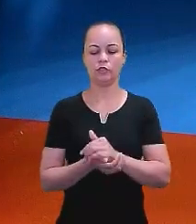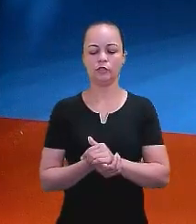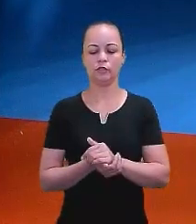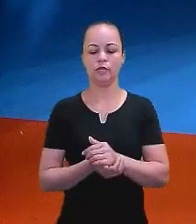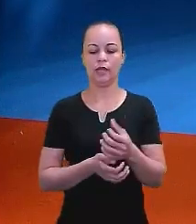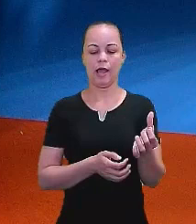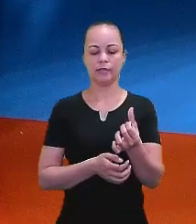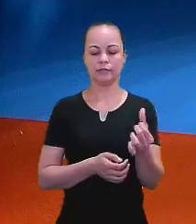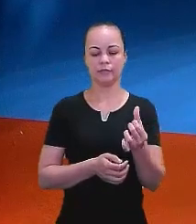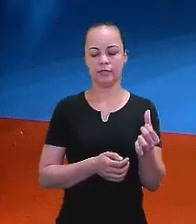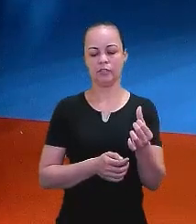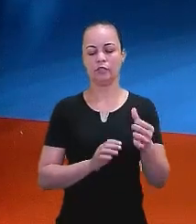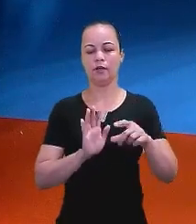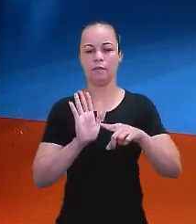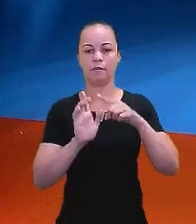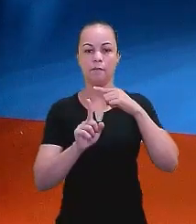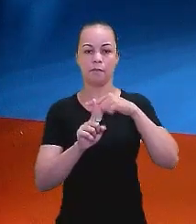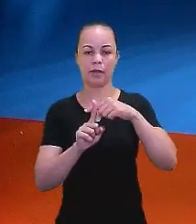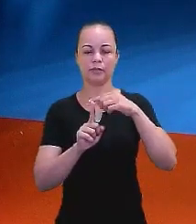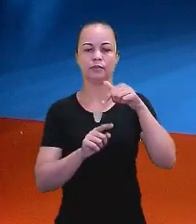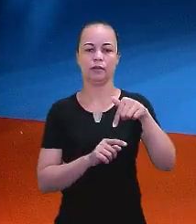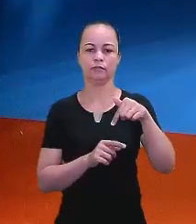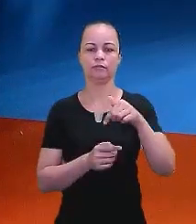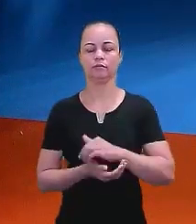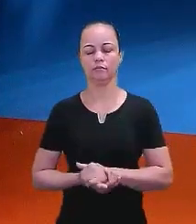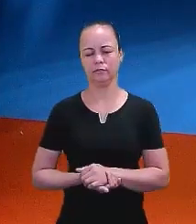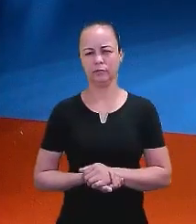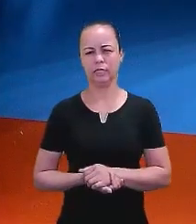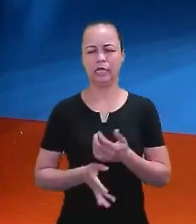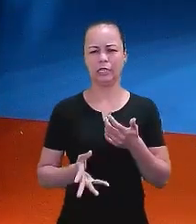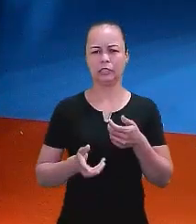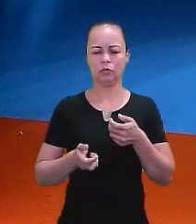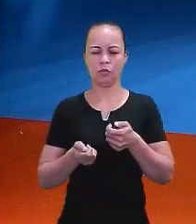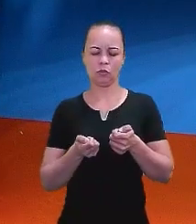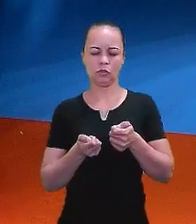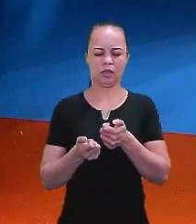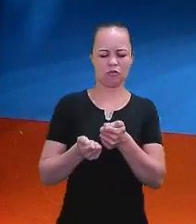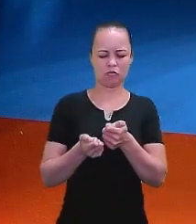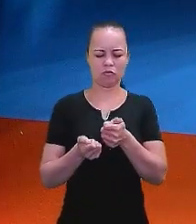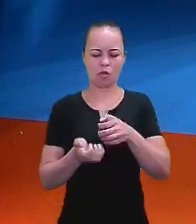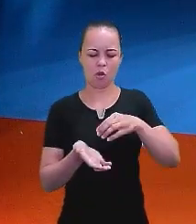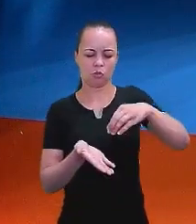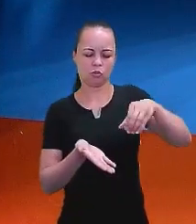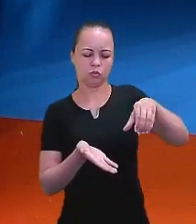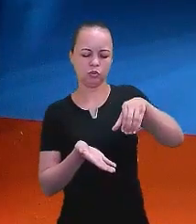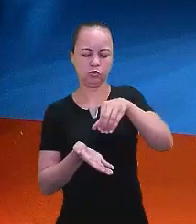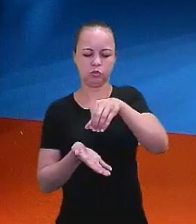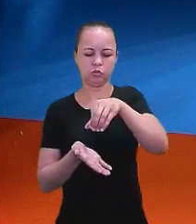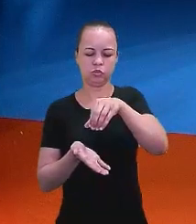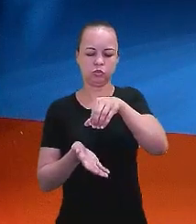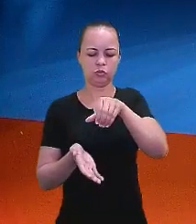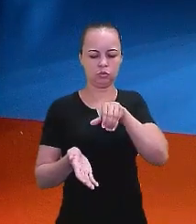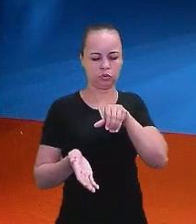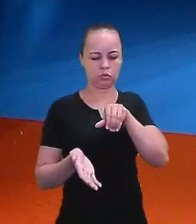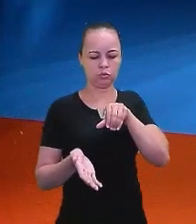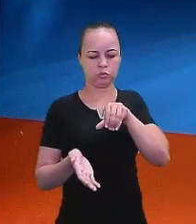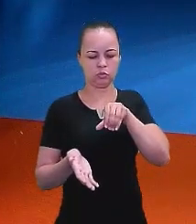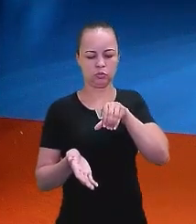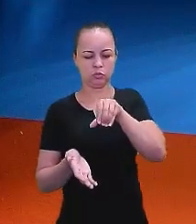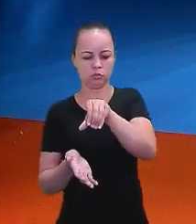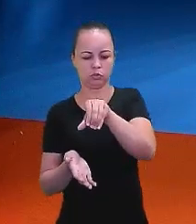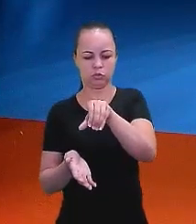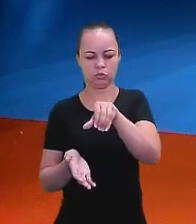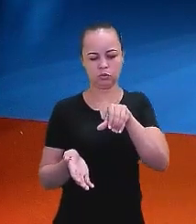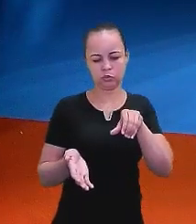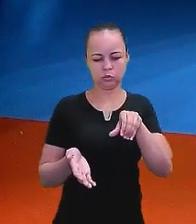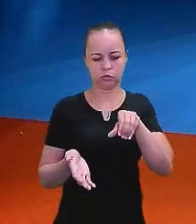7. Então, ela ia anotando, né, onde ela acionava e o carro parava, positivo para onde ia, negativo para onde vinha. O que que a gente